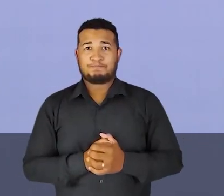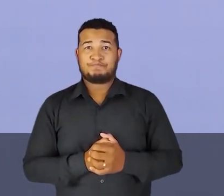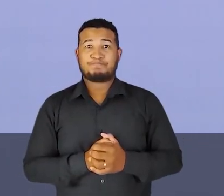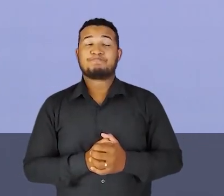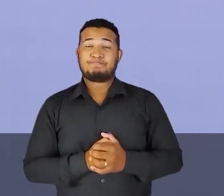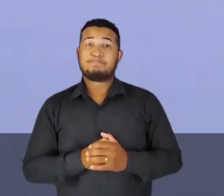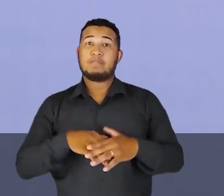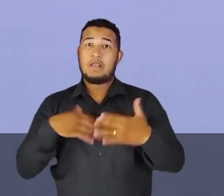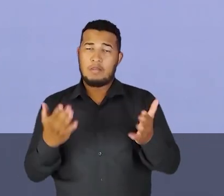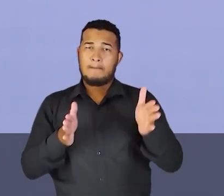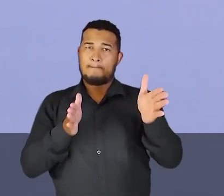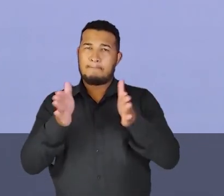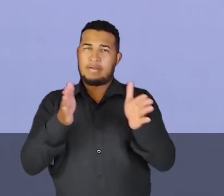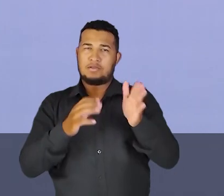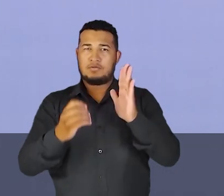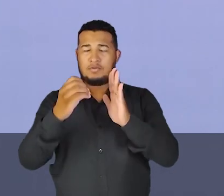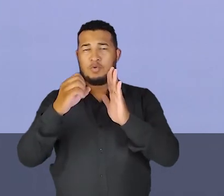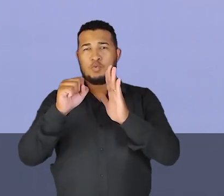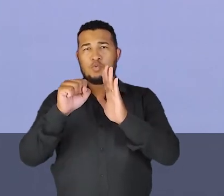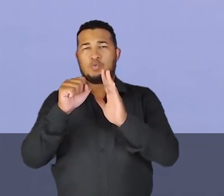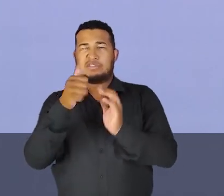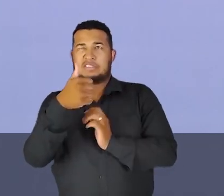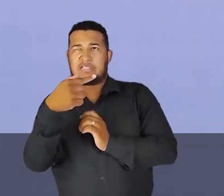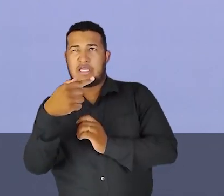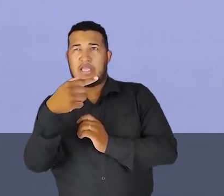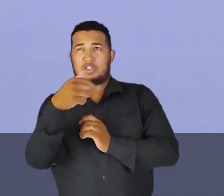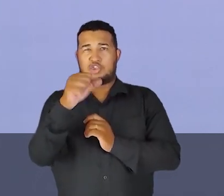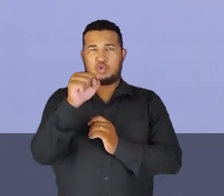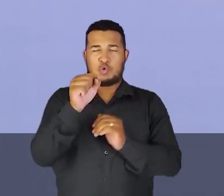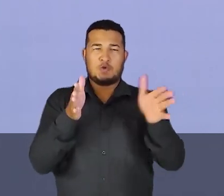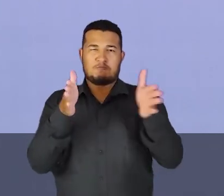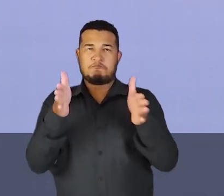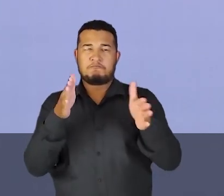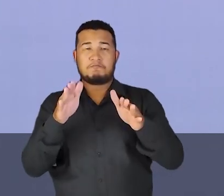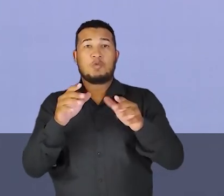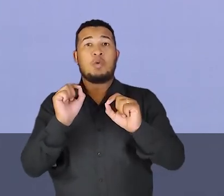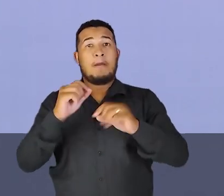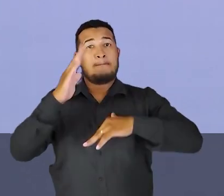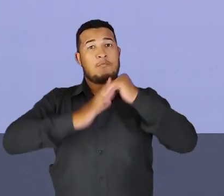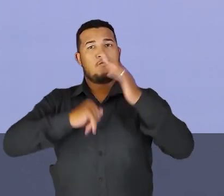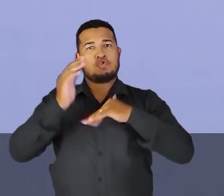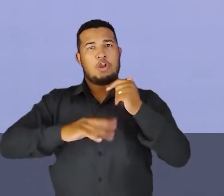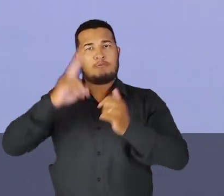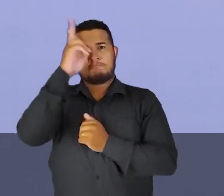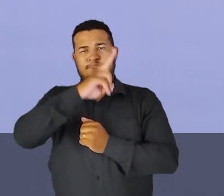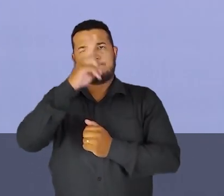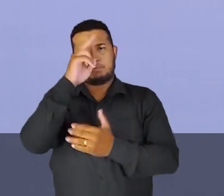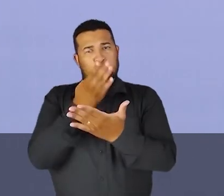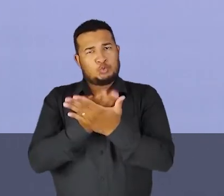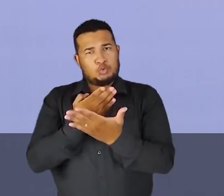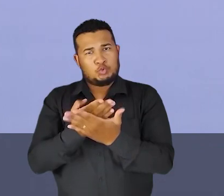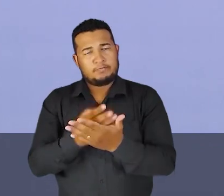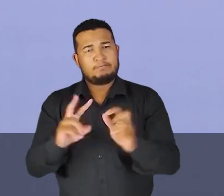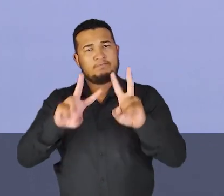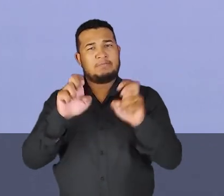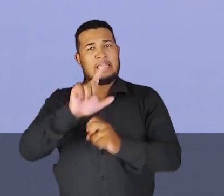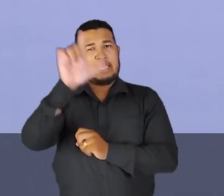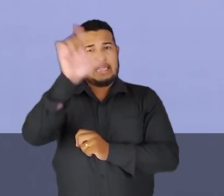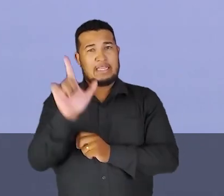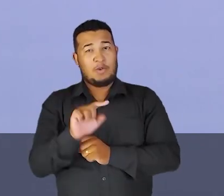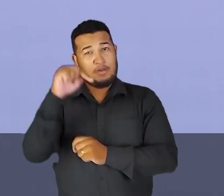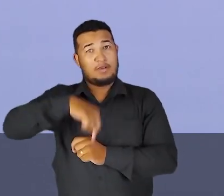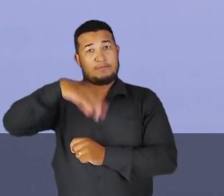Então, nesse período 17, 18, os historiadores, aqueles que estudam a literatura